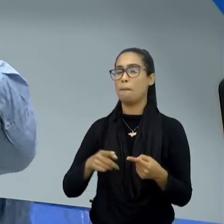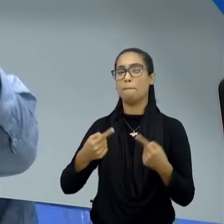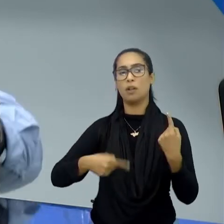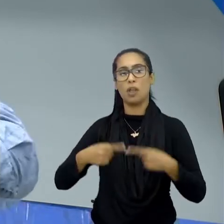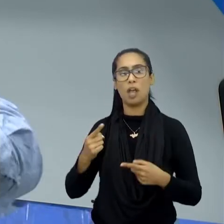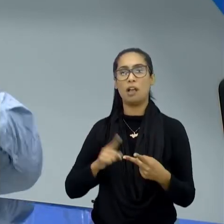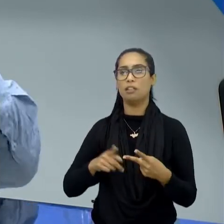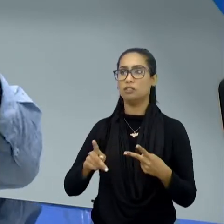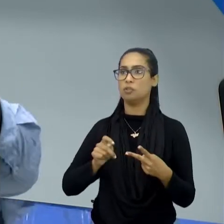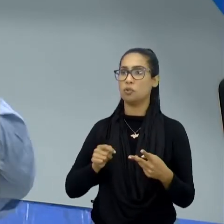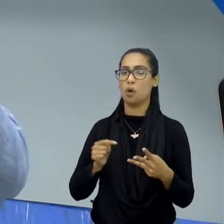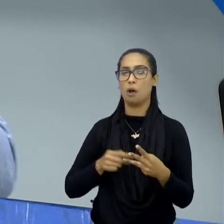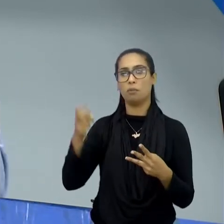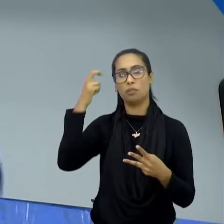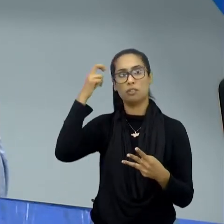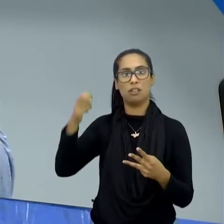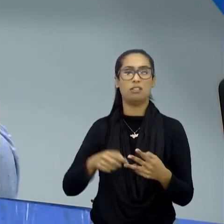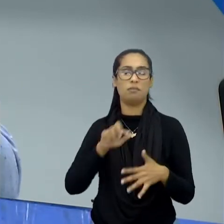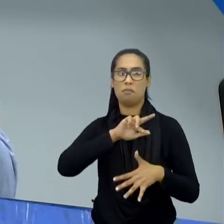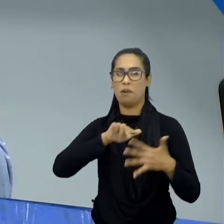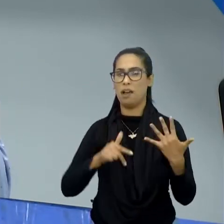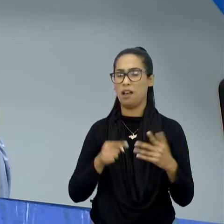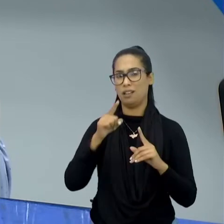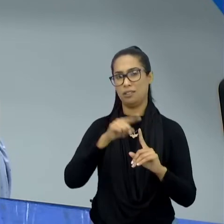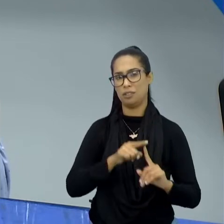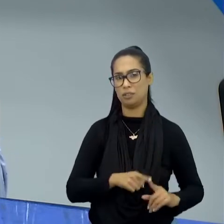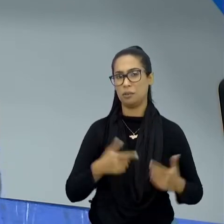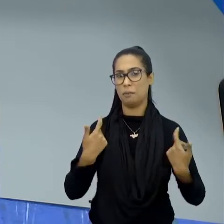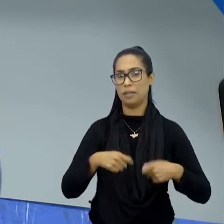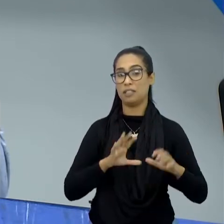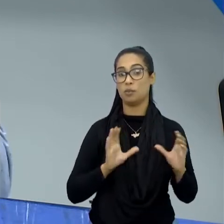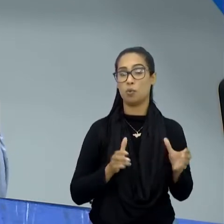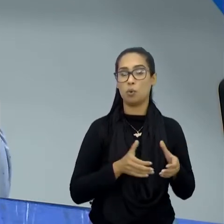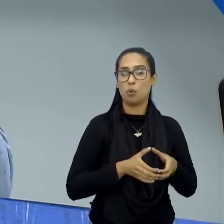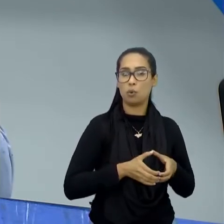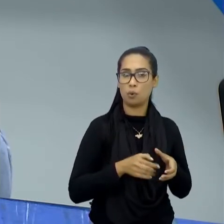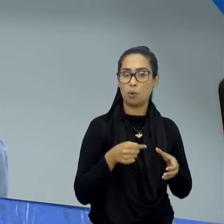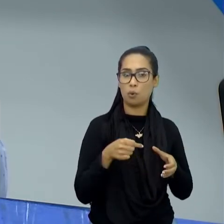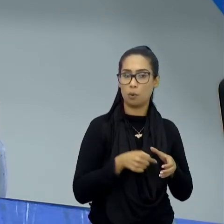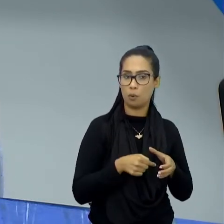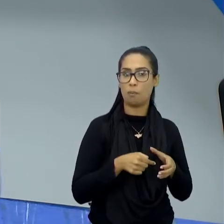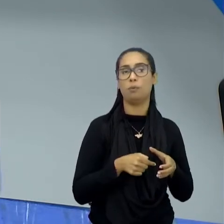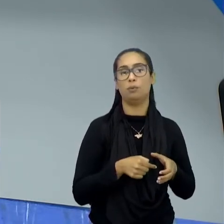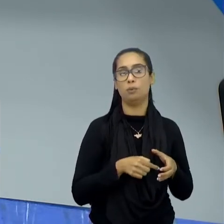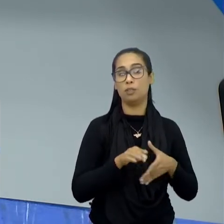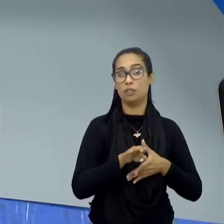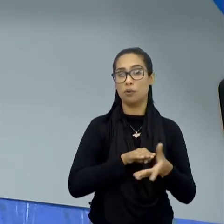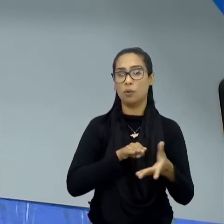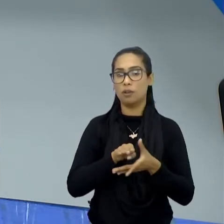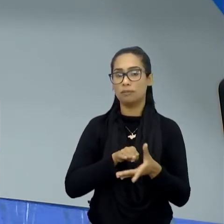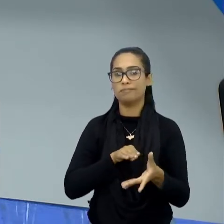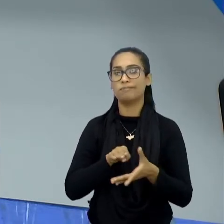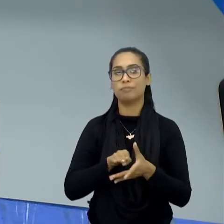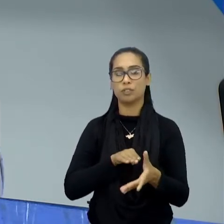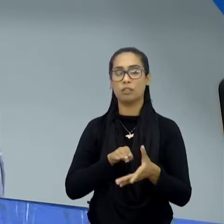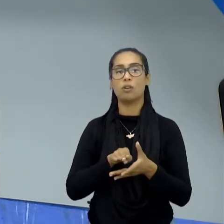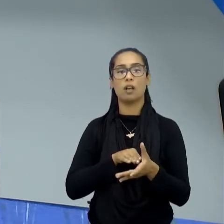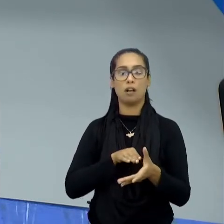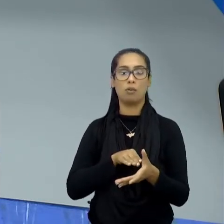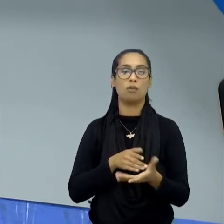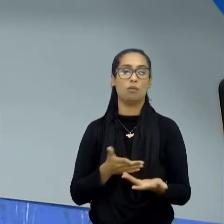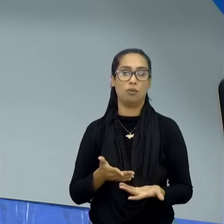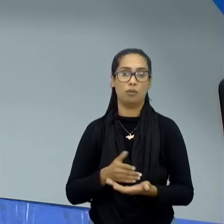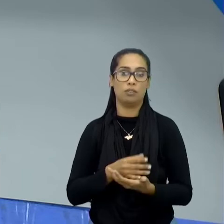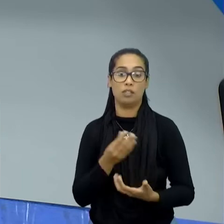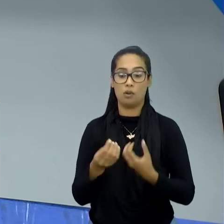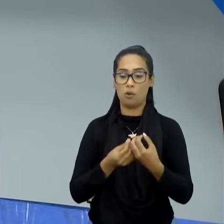sociais, culturais, ideológicas, você tem que ter um grupo que vai dar um encaminhamento para esse processo, que é aquilo que a